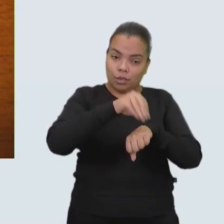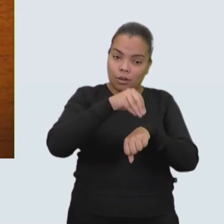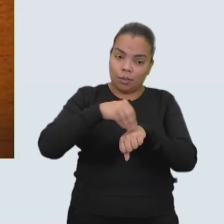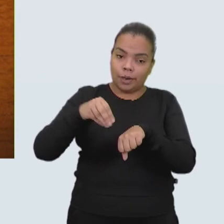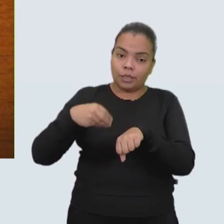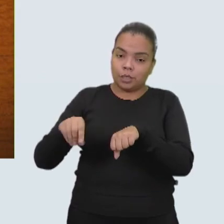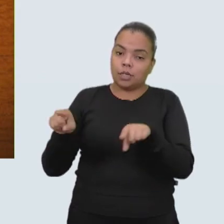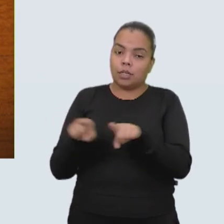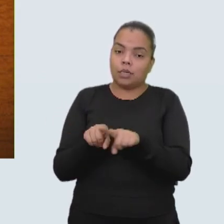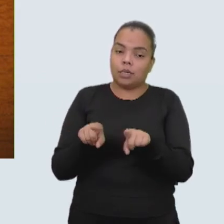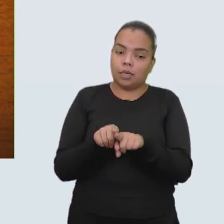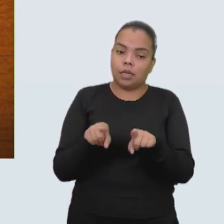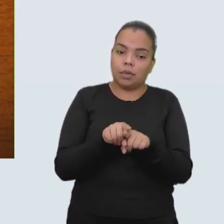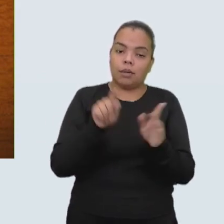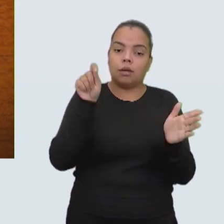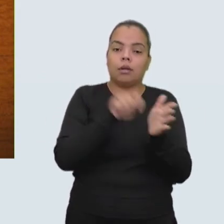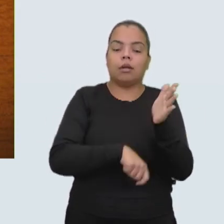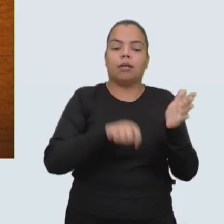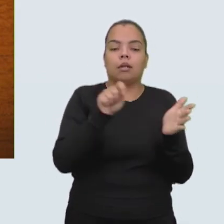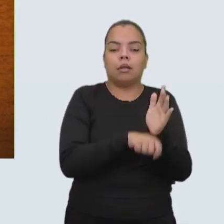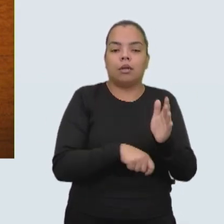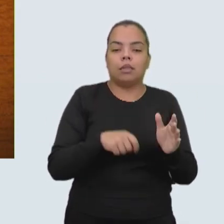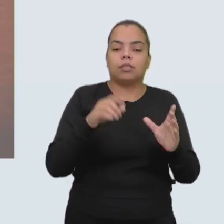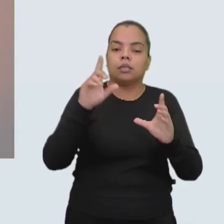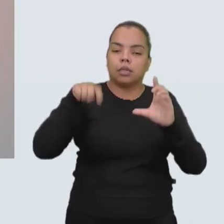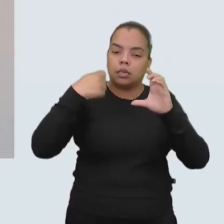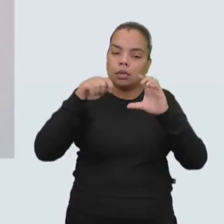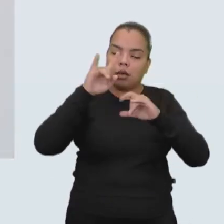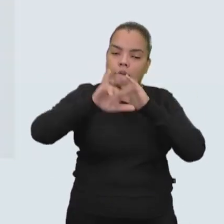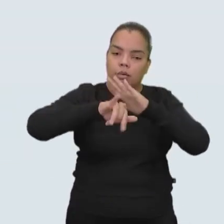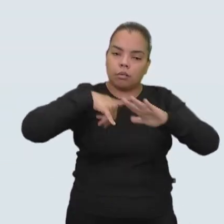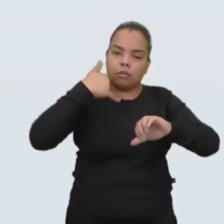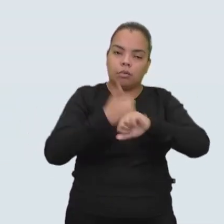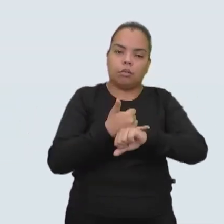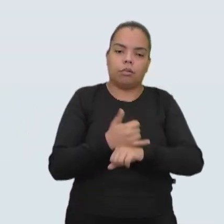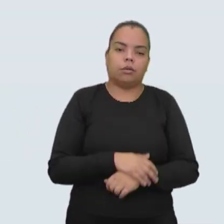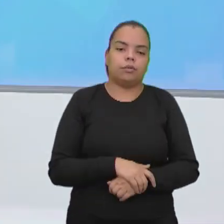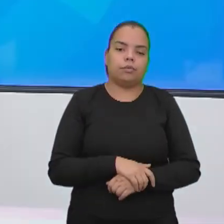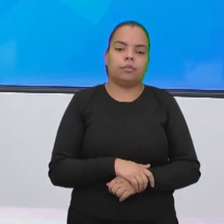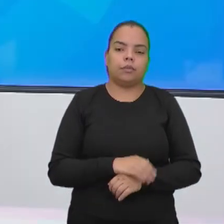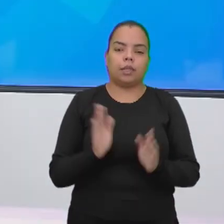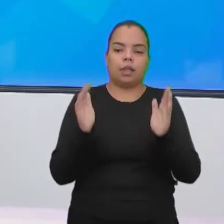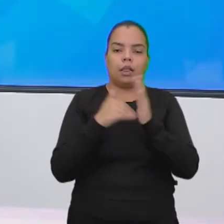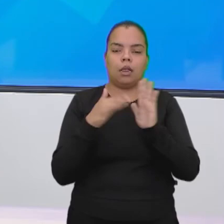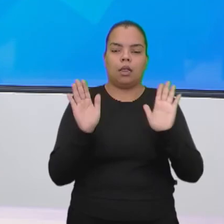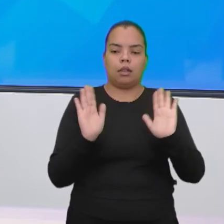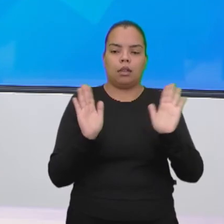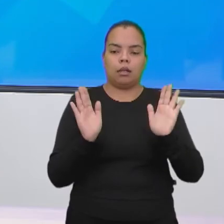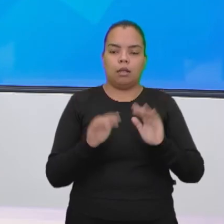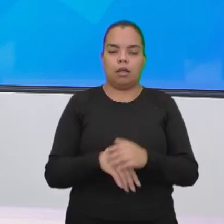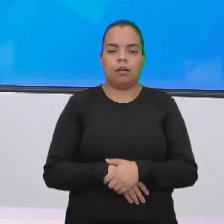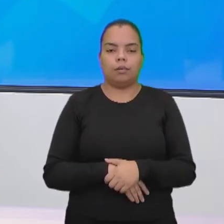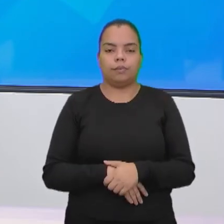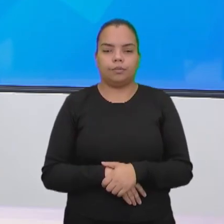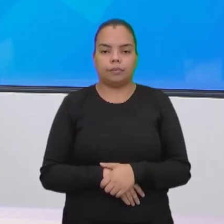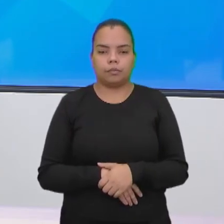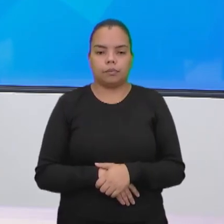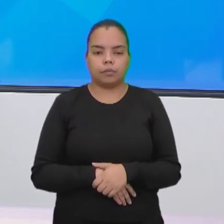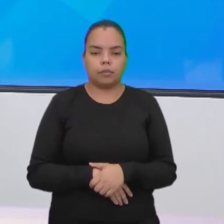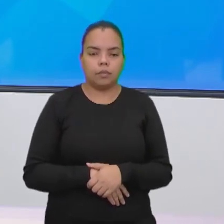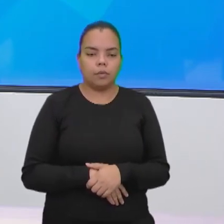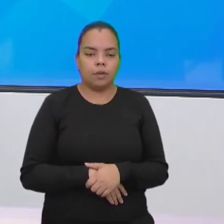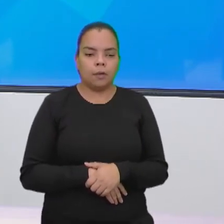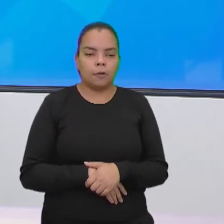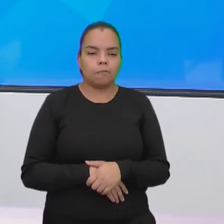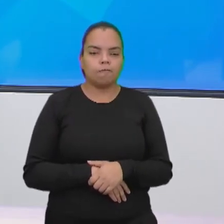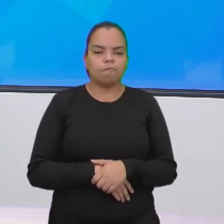canal e nos ajudar a disseminar informação pelo país. Até a próxima! E é isso aí, embalado no